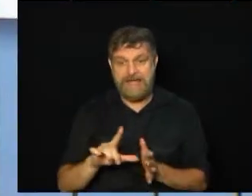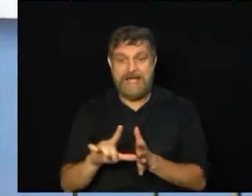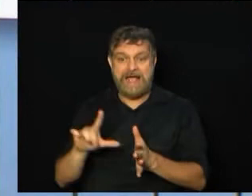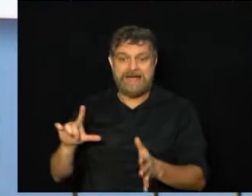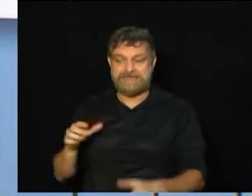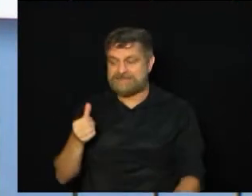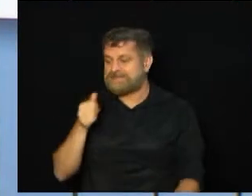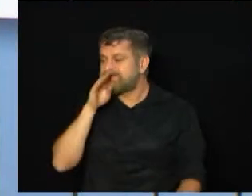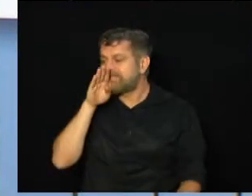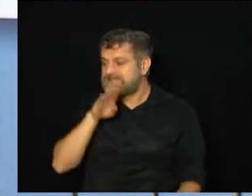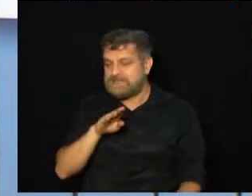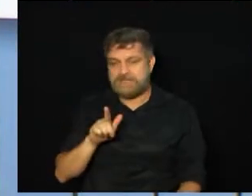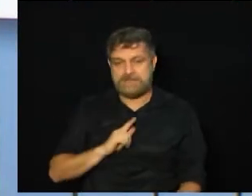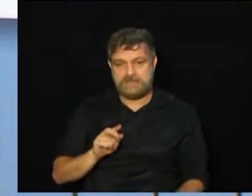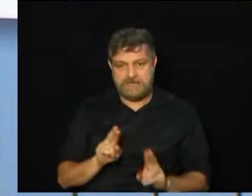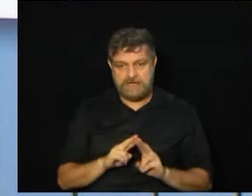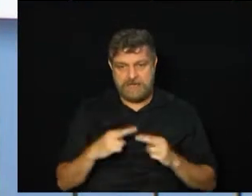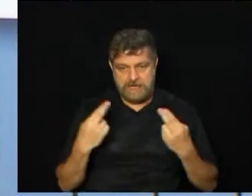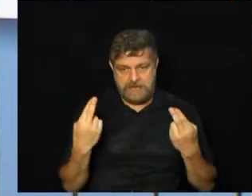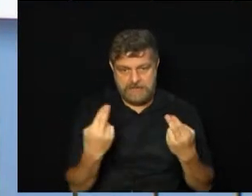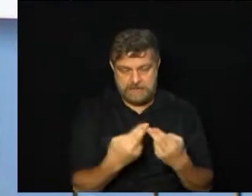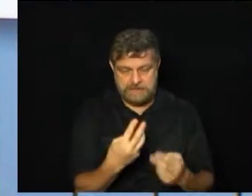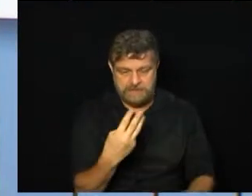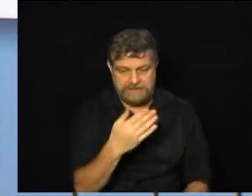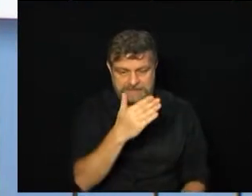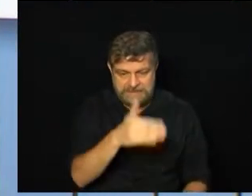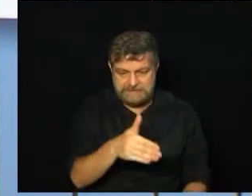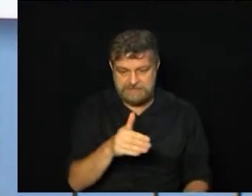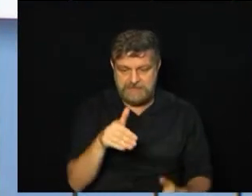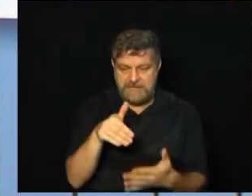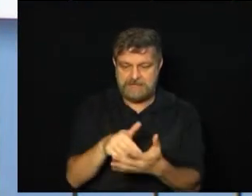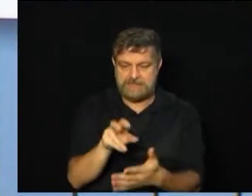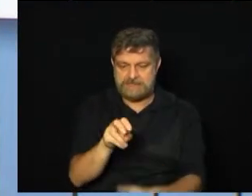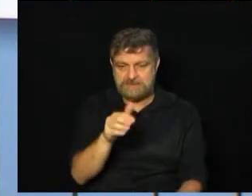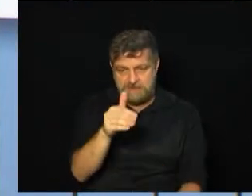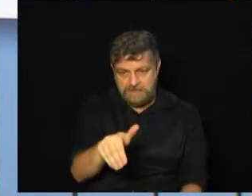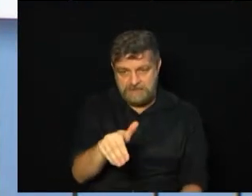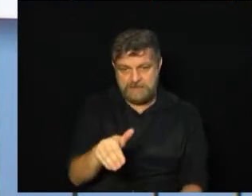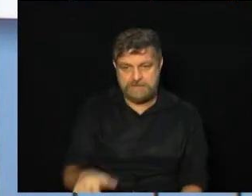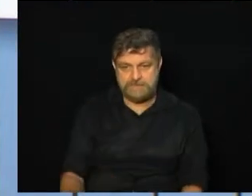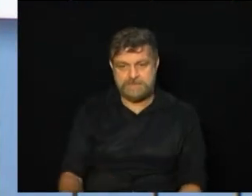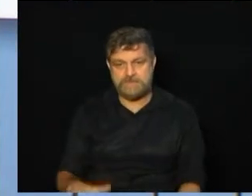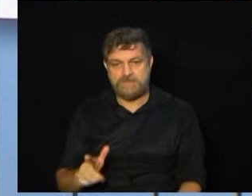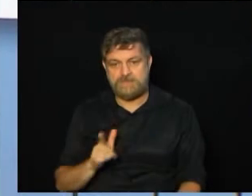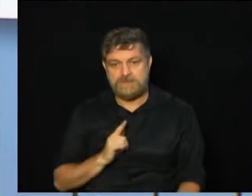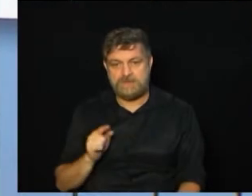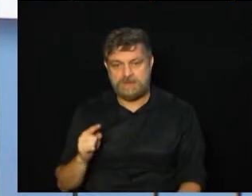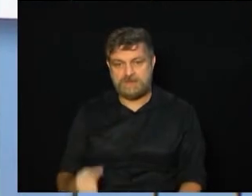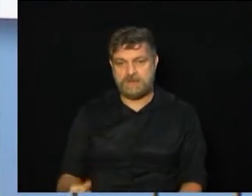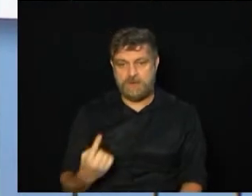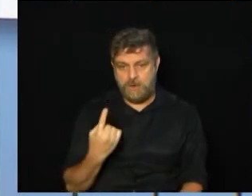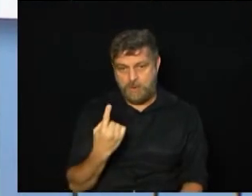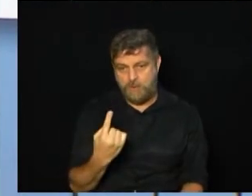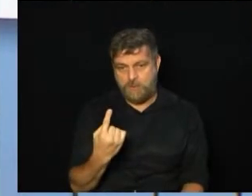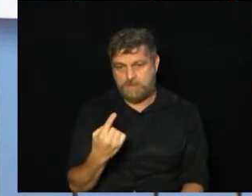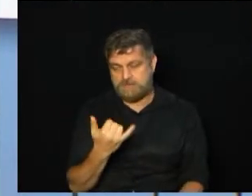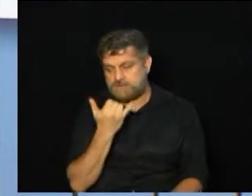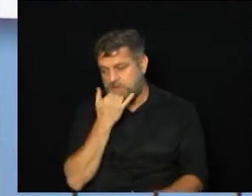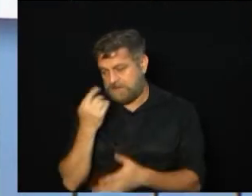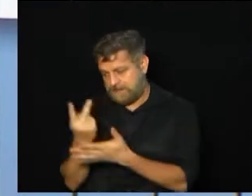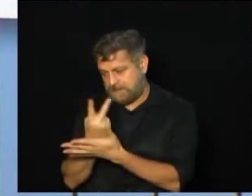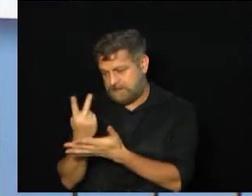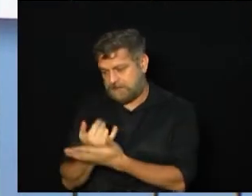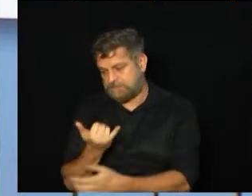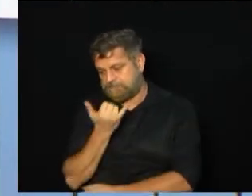6 horas, que é a reunião ordinária. Às 3h30 até às 5h30 da tarde, nós temos, na verdade, um evento, gente. Eu errei, olha